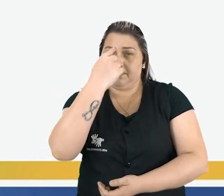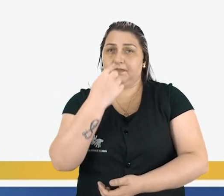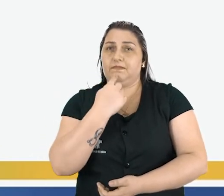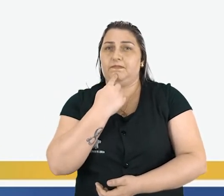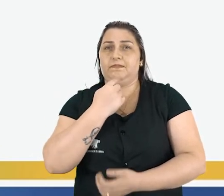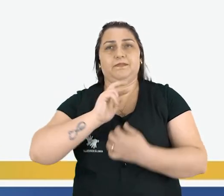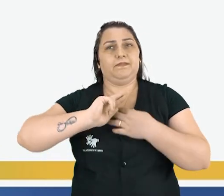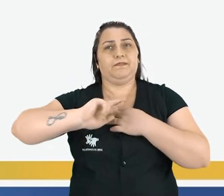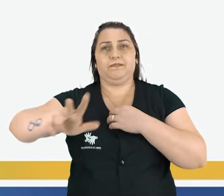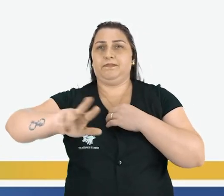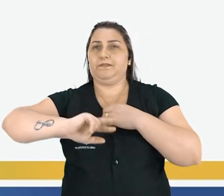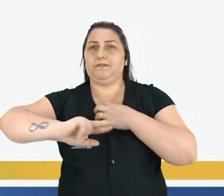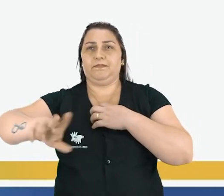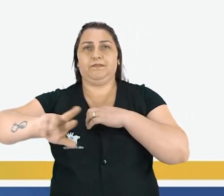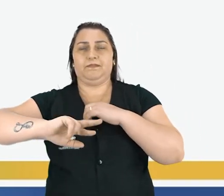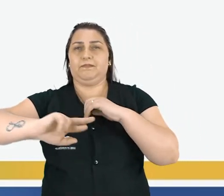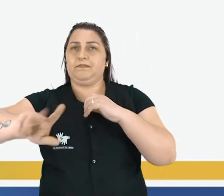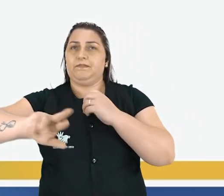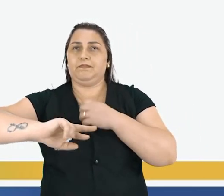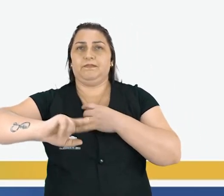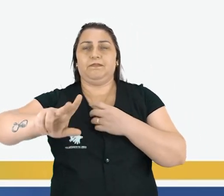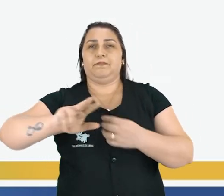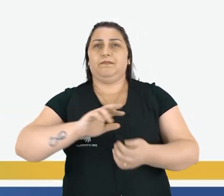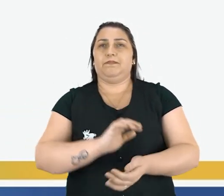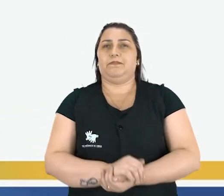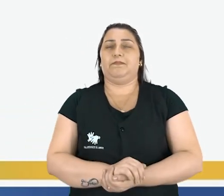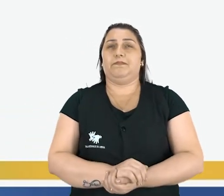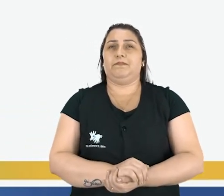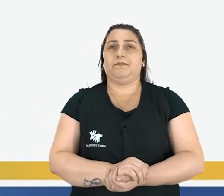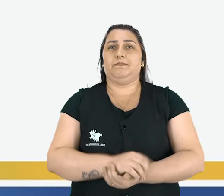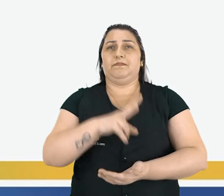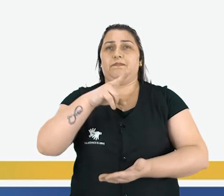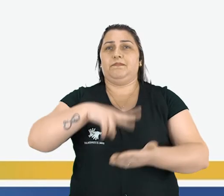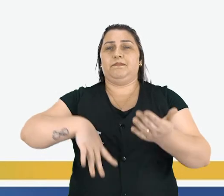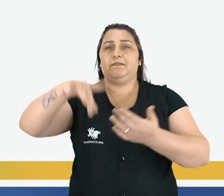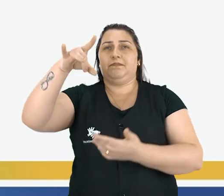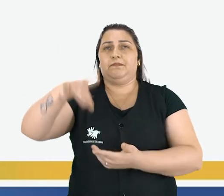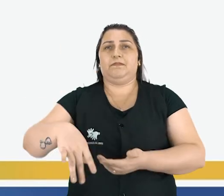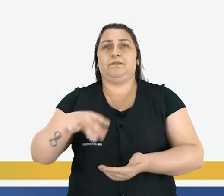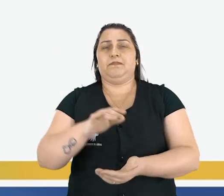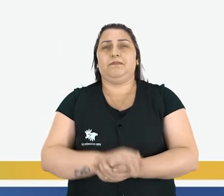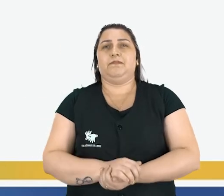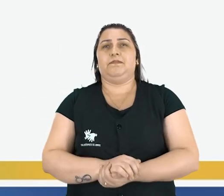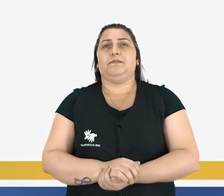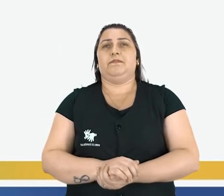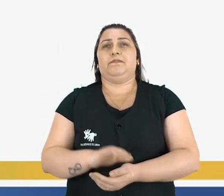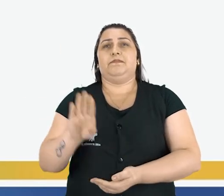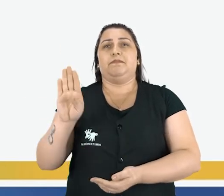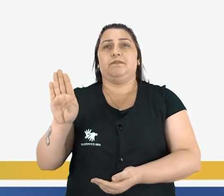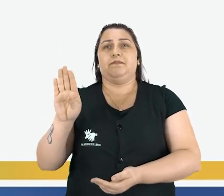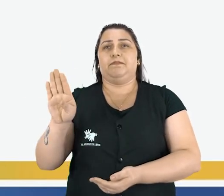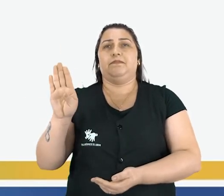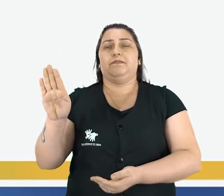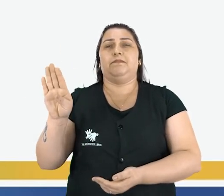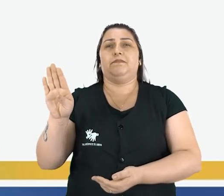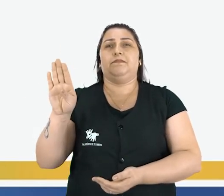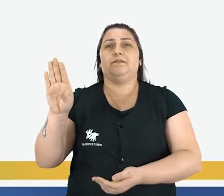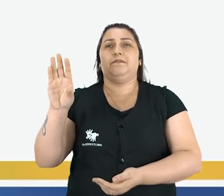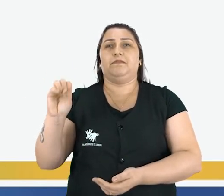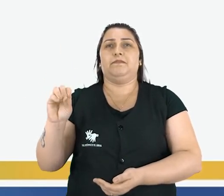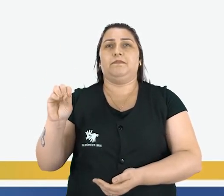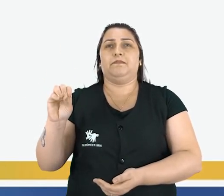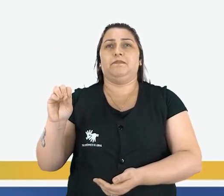imagem que estamos atrás da palavra não vamos ler a última palavrinha começa com a letra b